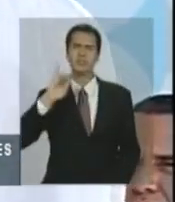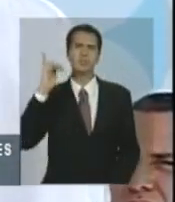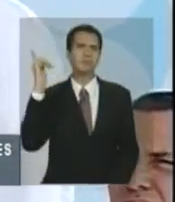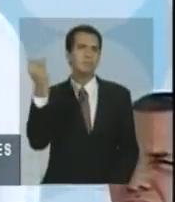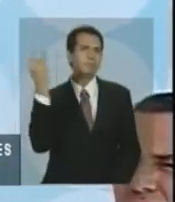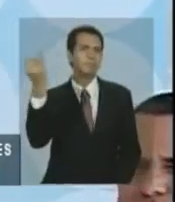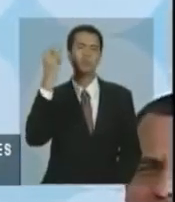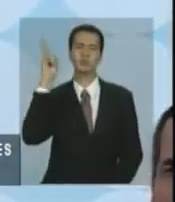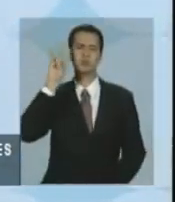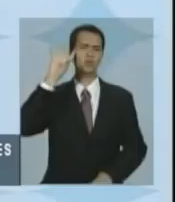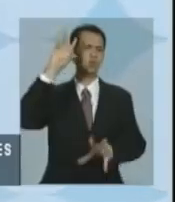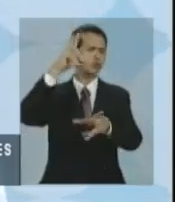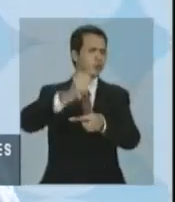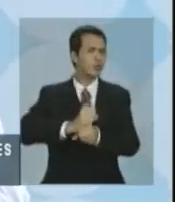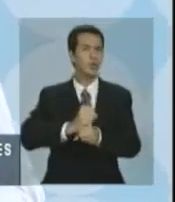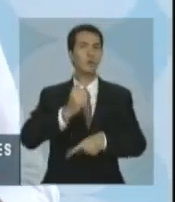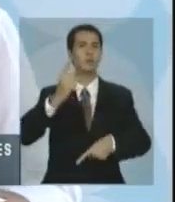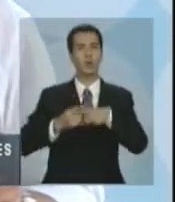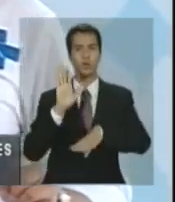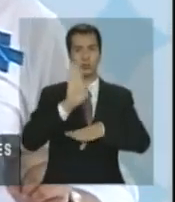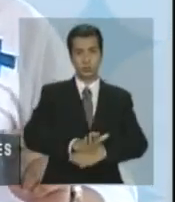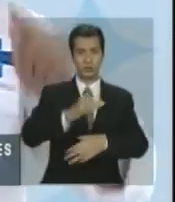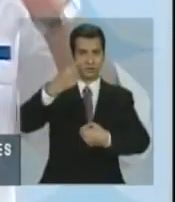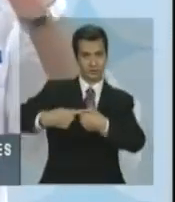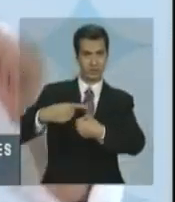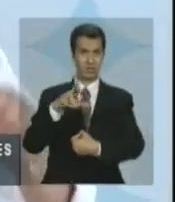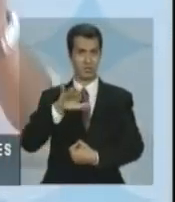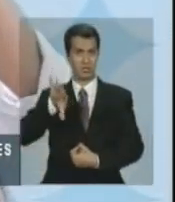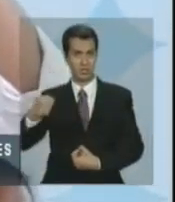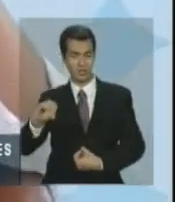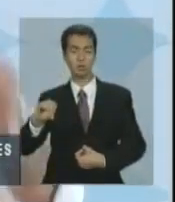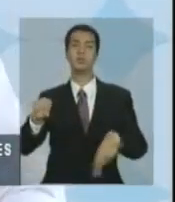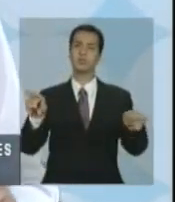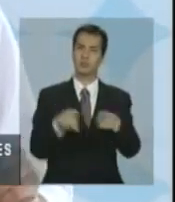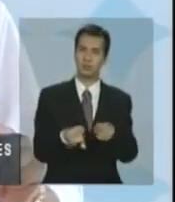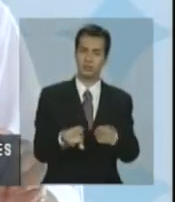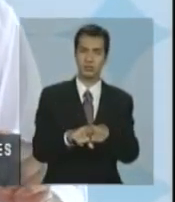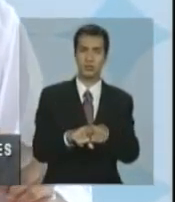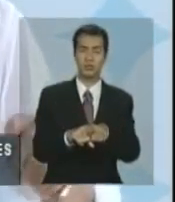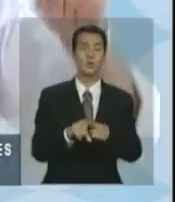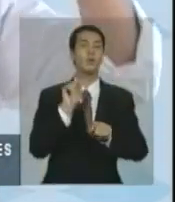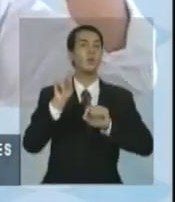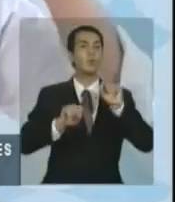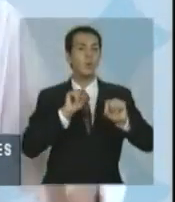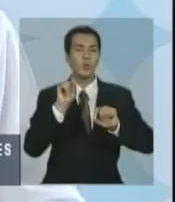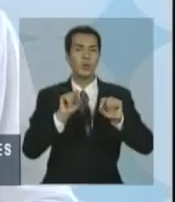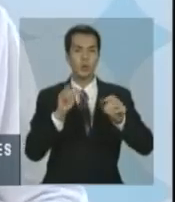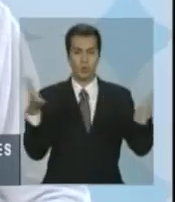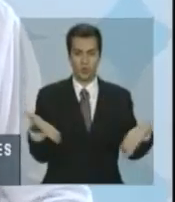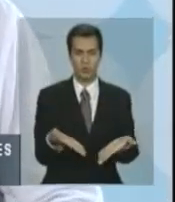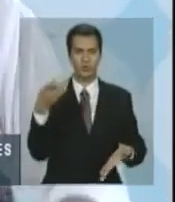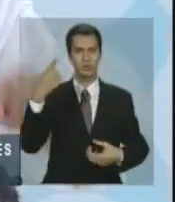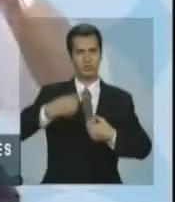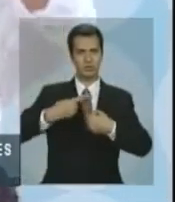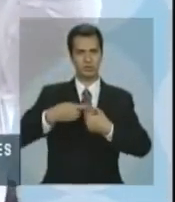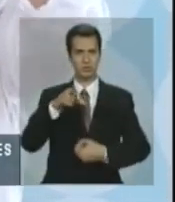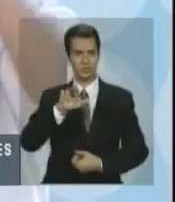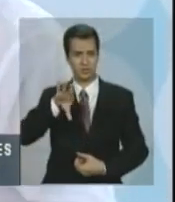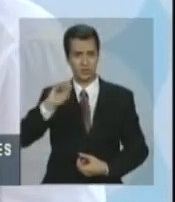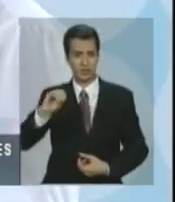não para a saúde do Rio de Janeiro só, mas dizer que a cidade do Rio de Janeiro, no dia de hoje,